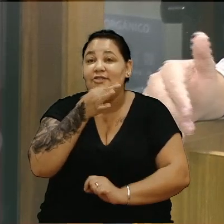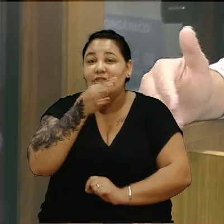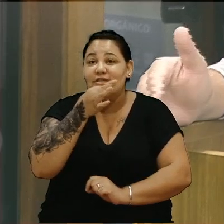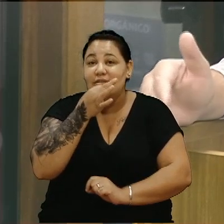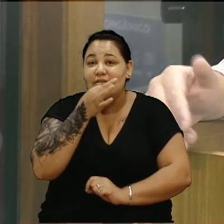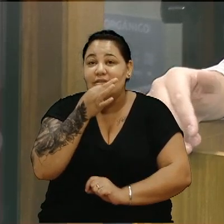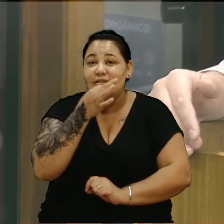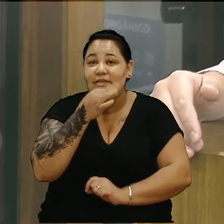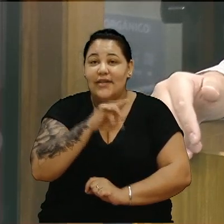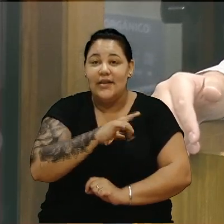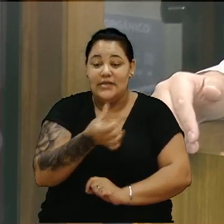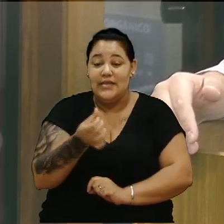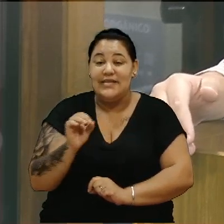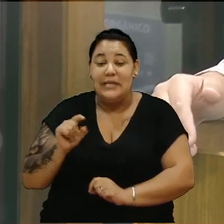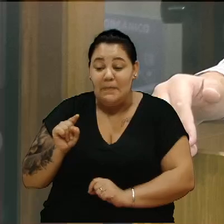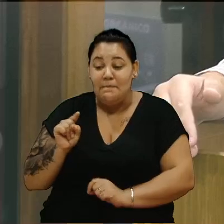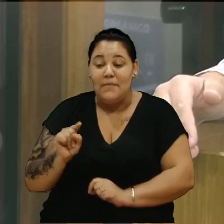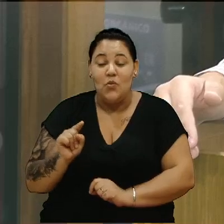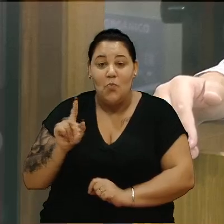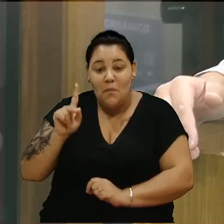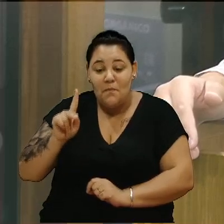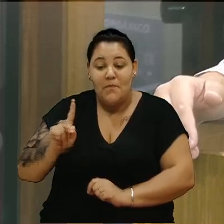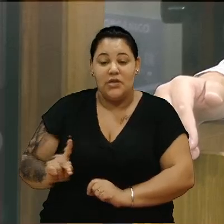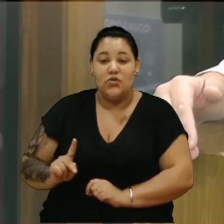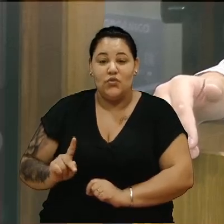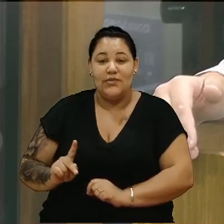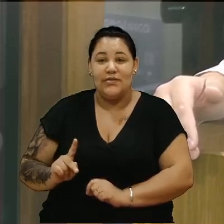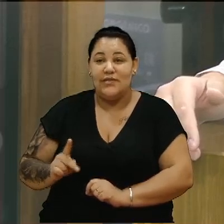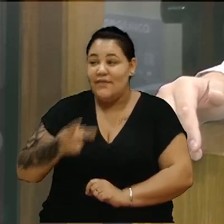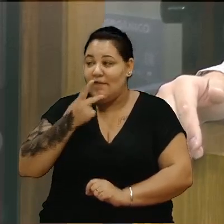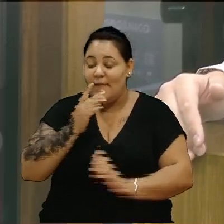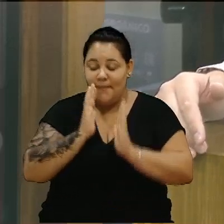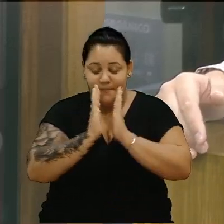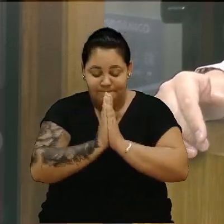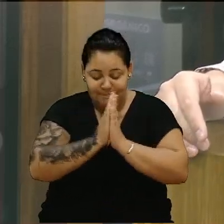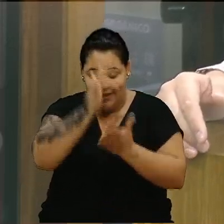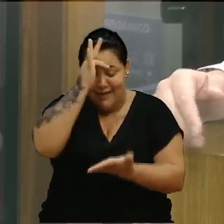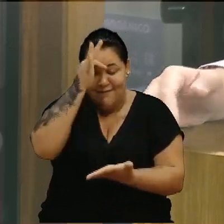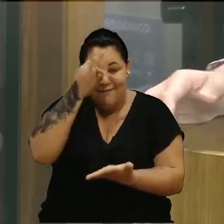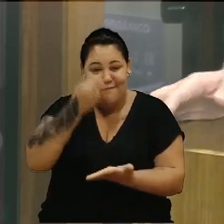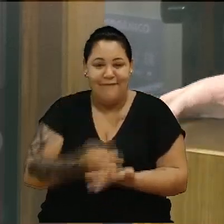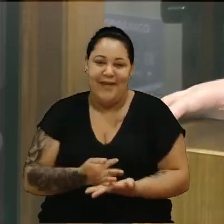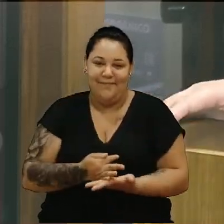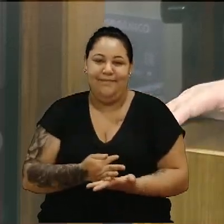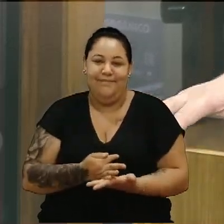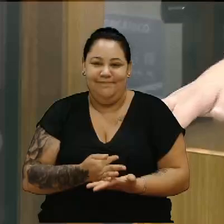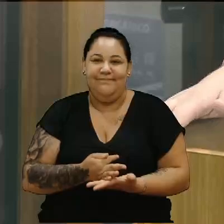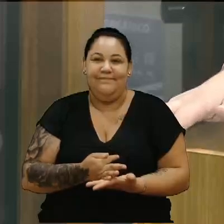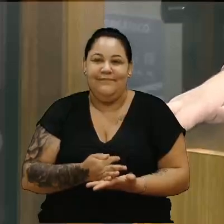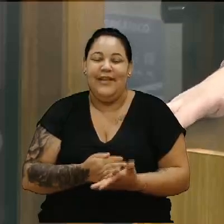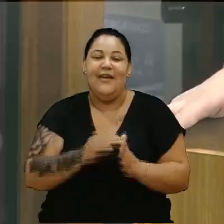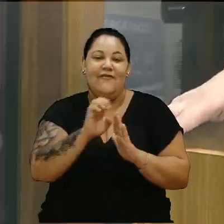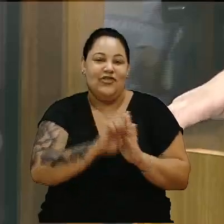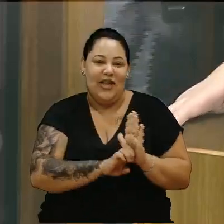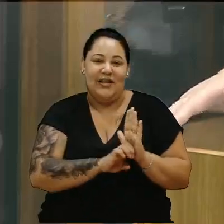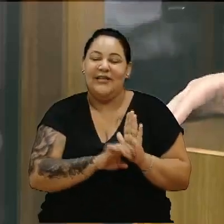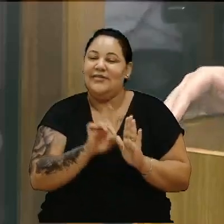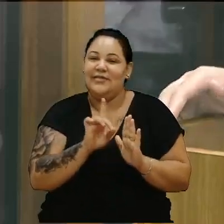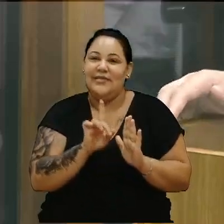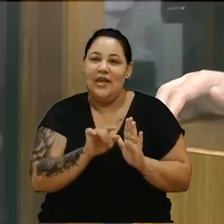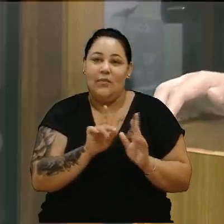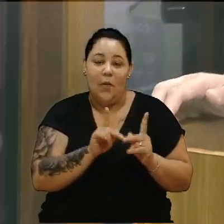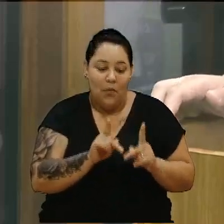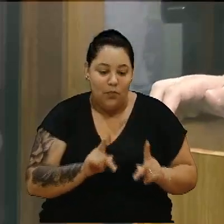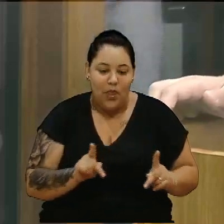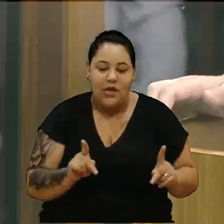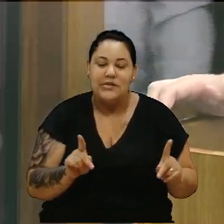de 60.000 pessoas que professam a fé cristã evangélica. Então, essa população não é uma população pequena, é uma